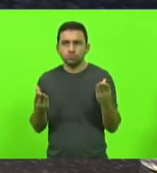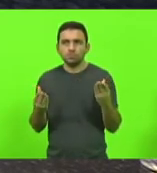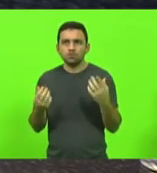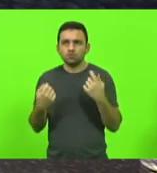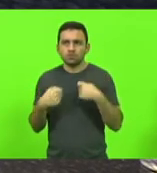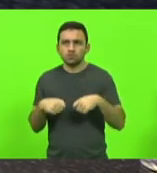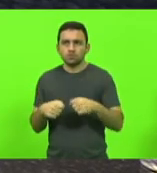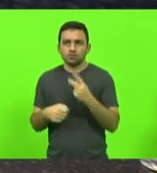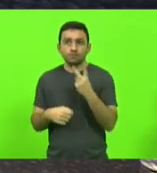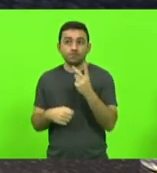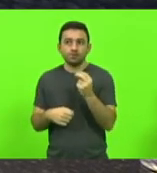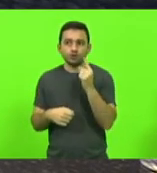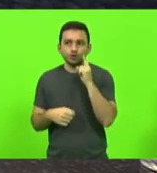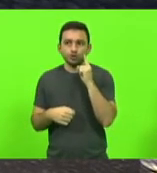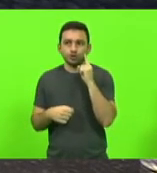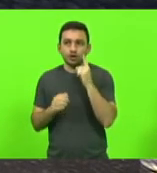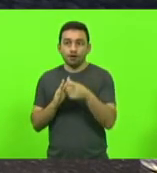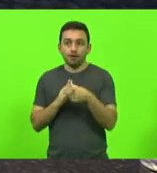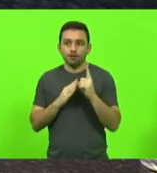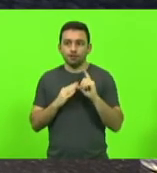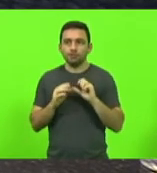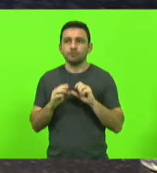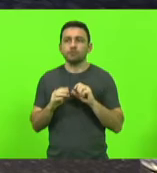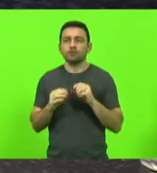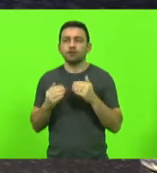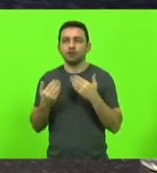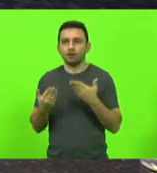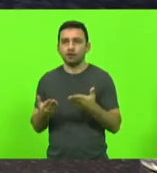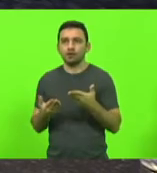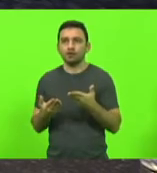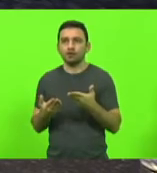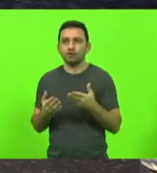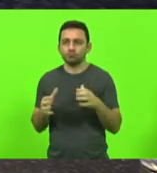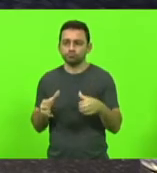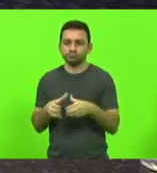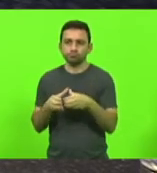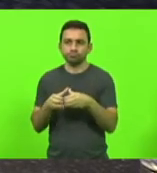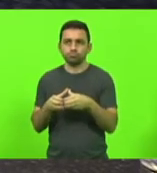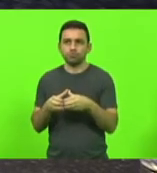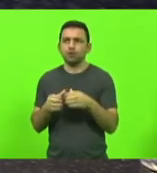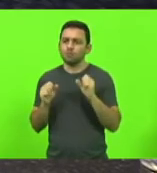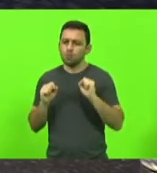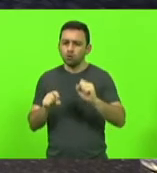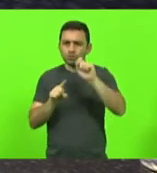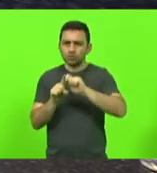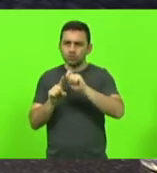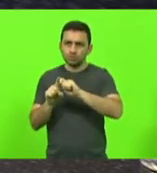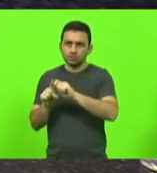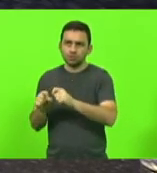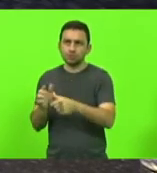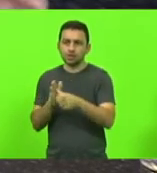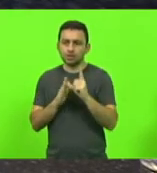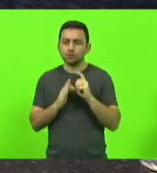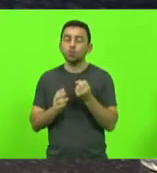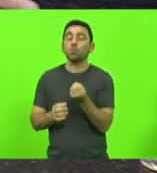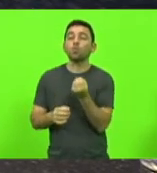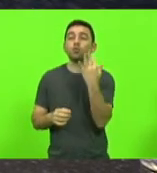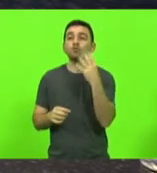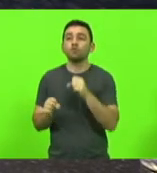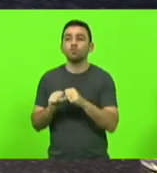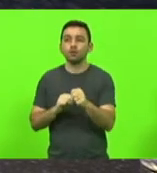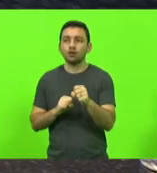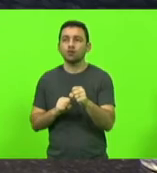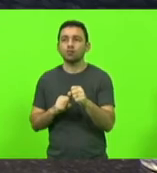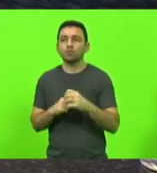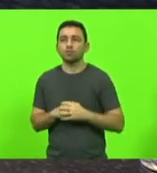20 dias antes da formatura da tropa. Ele pode ser feito meses antes, todo mundo sabe quantos vão se formar, porque entrou tantos e vai ser tantos que